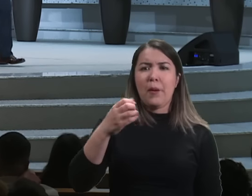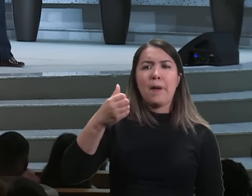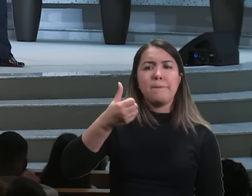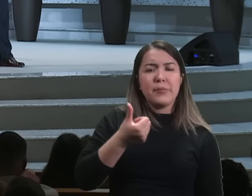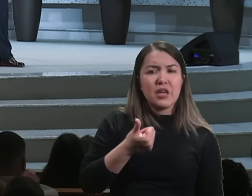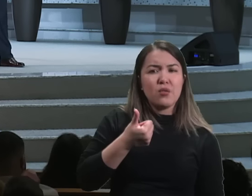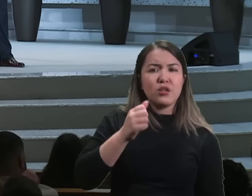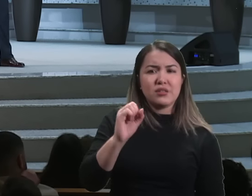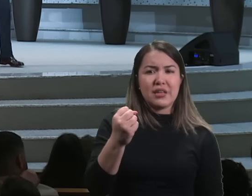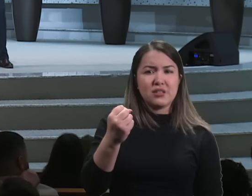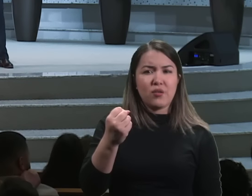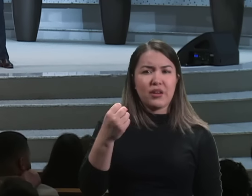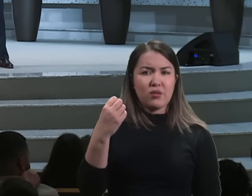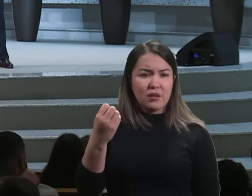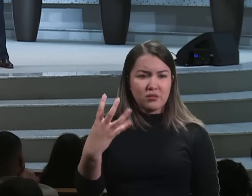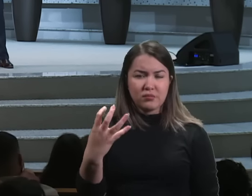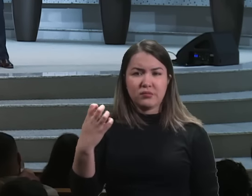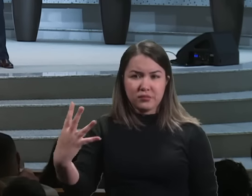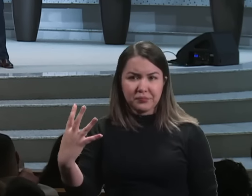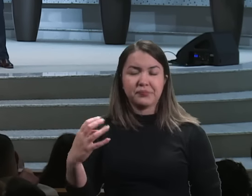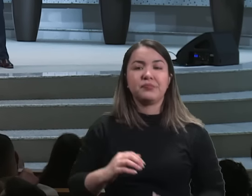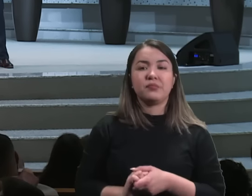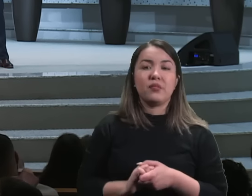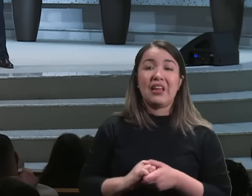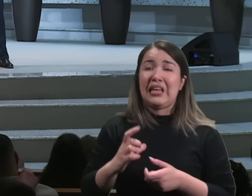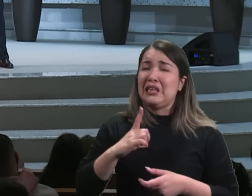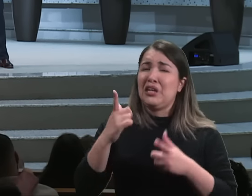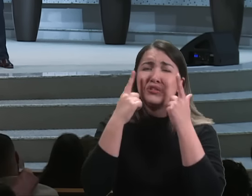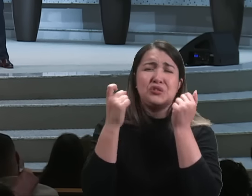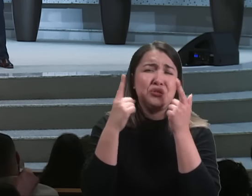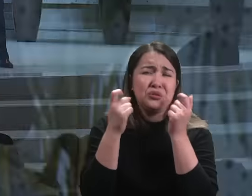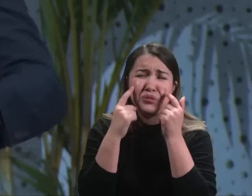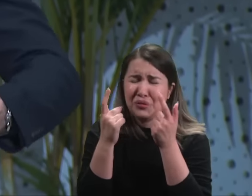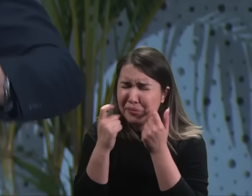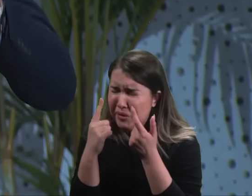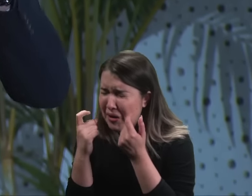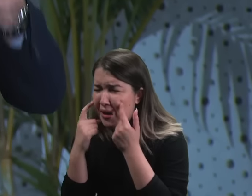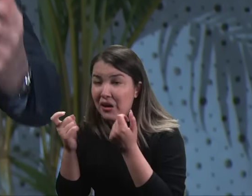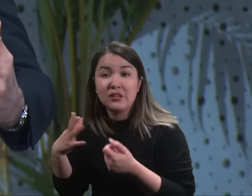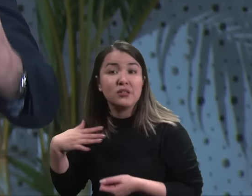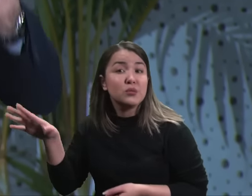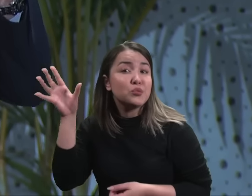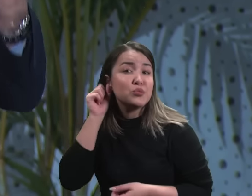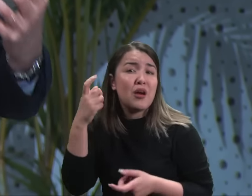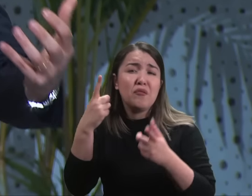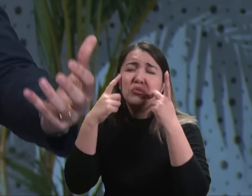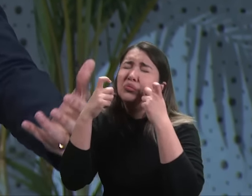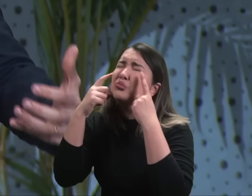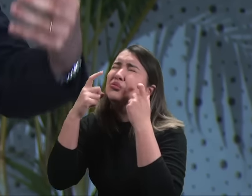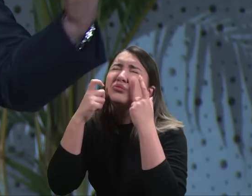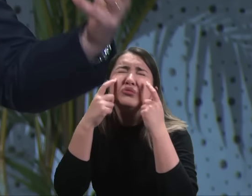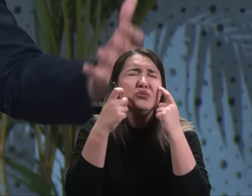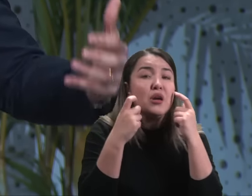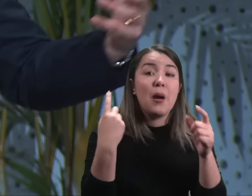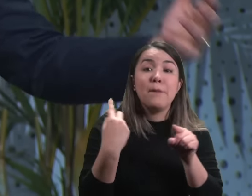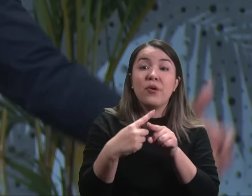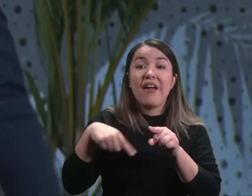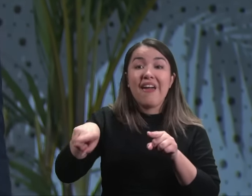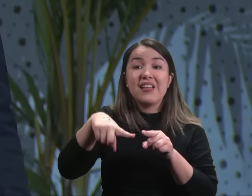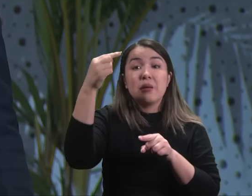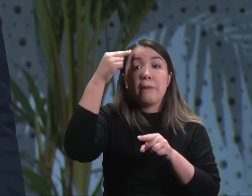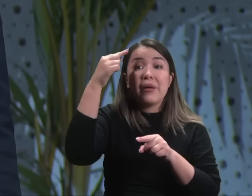choro em todas as partes e podia se ouvir porque eles esperavam o encontro com